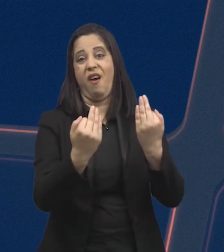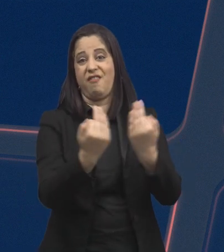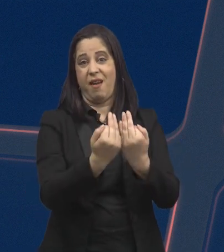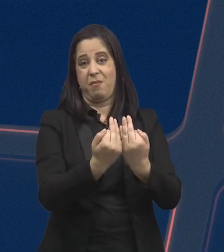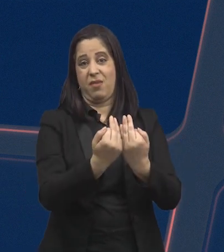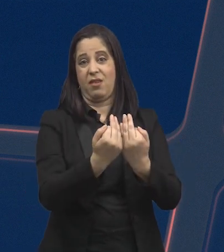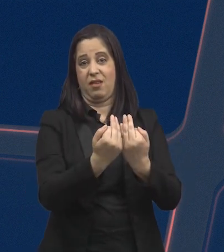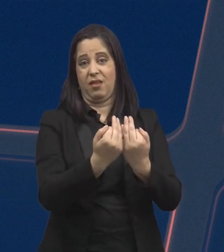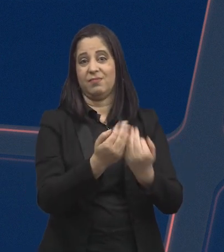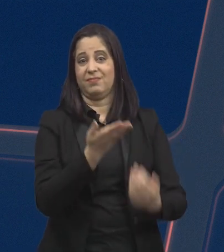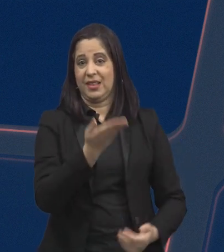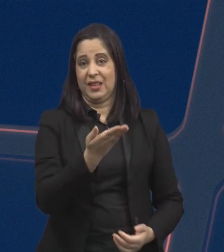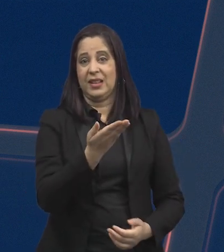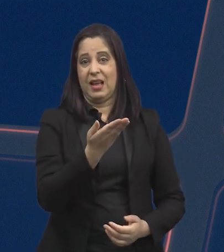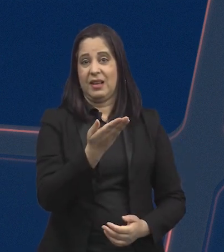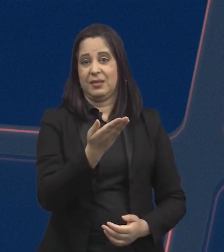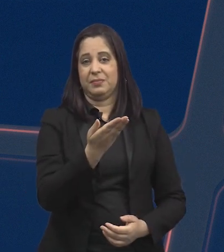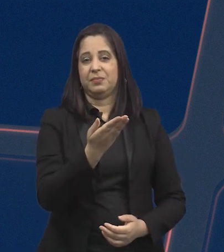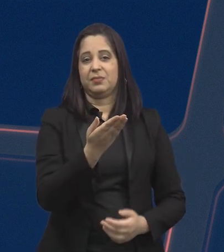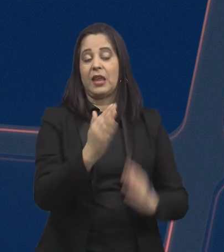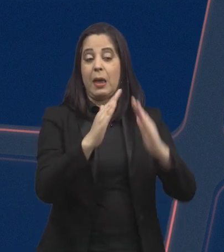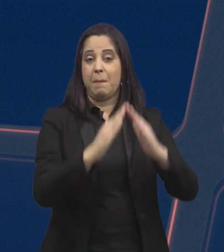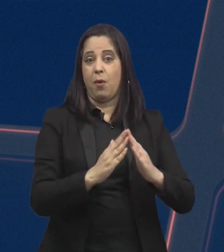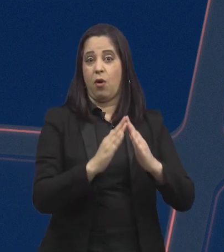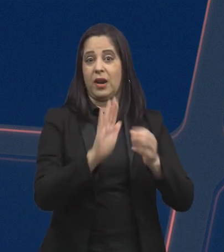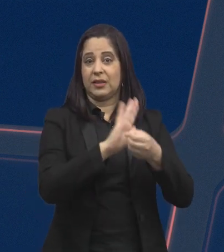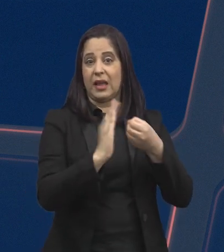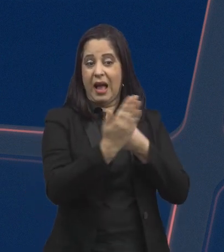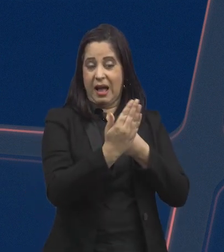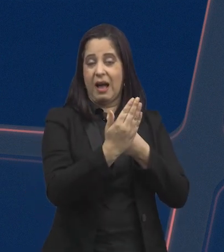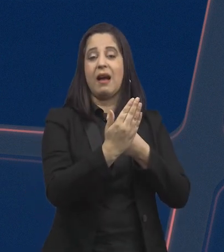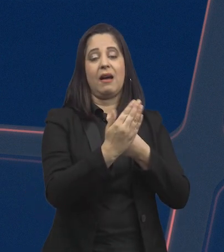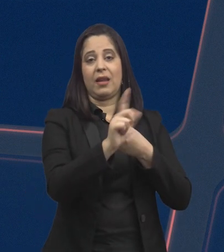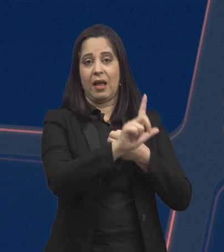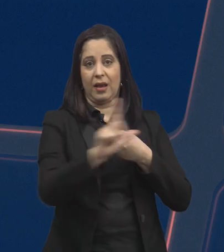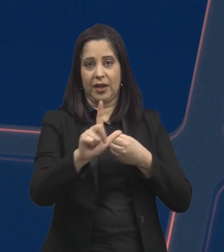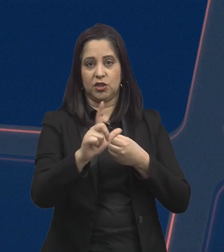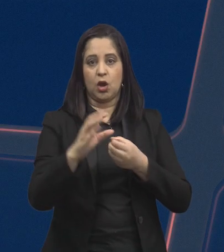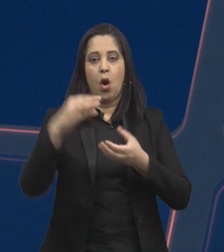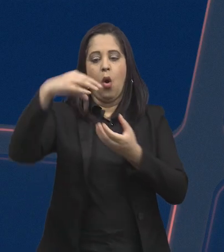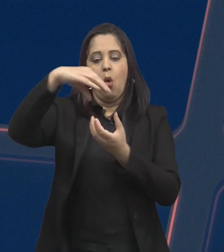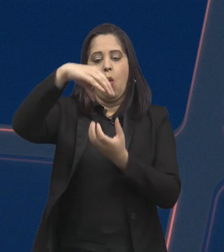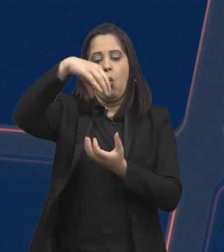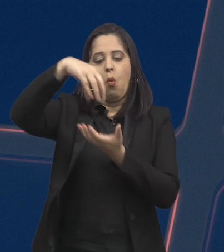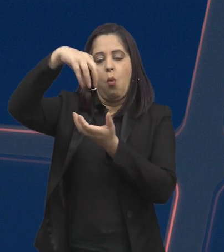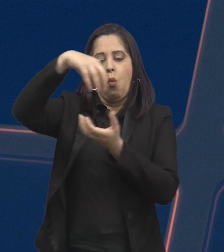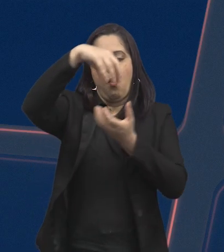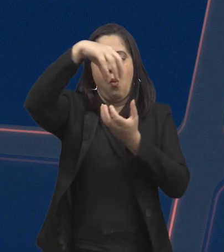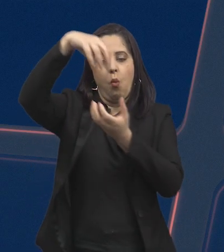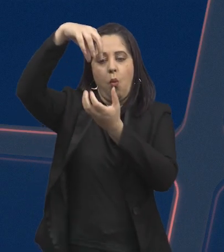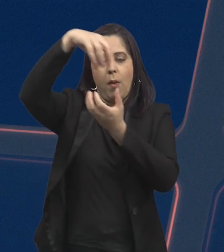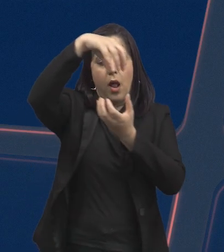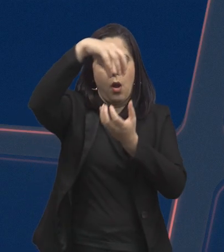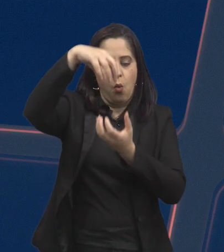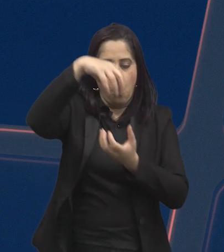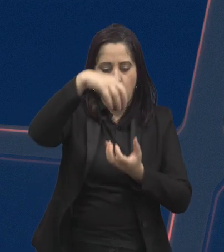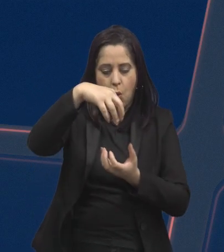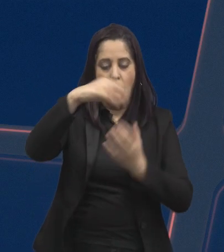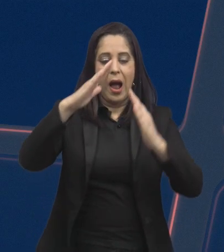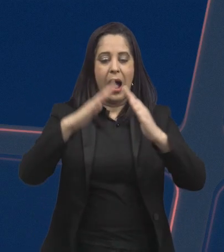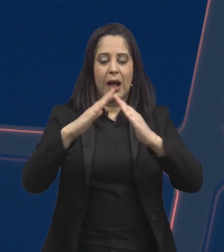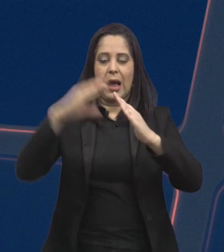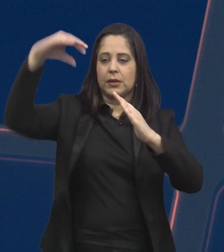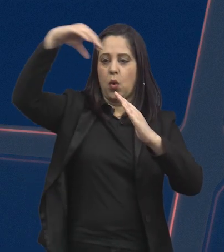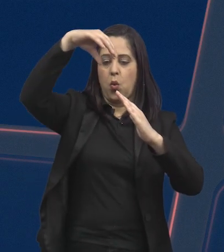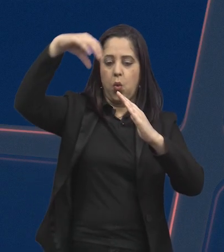uma família na Vila Tatetuba, na região leste de São José. Um balão caiu sobre o telhado de uma casa, atingiu a rede